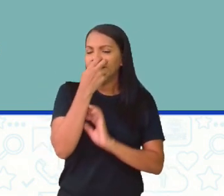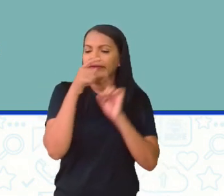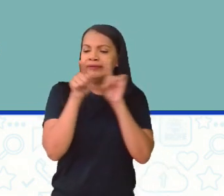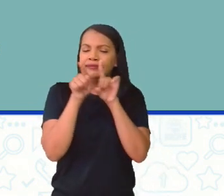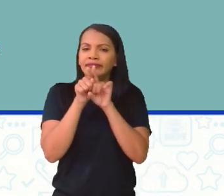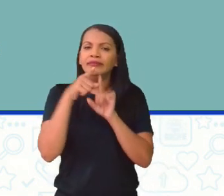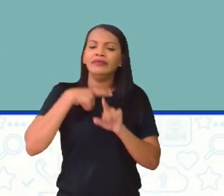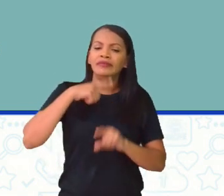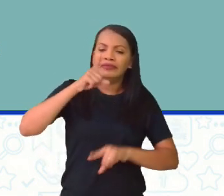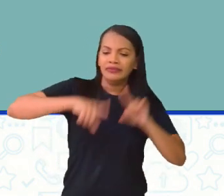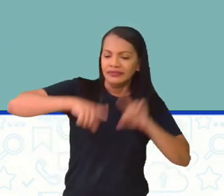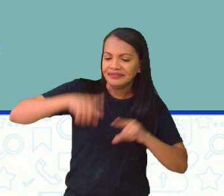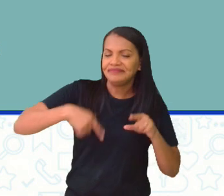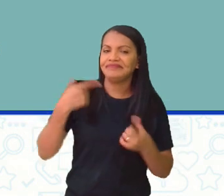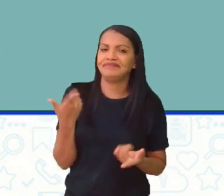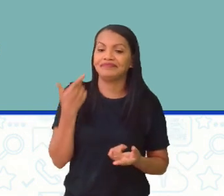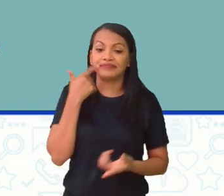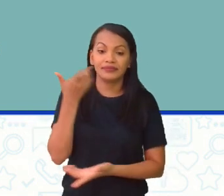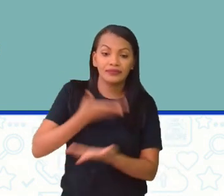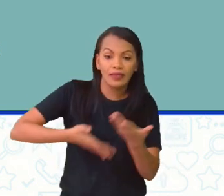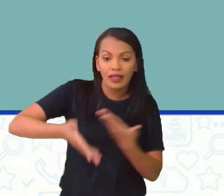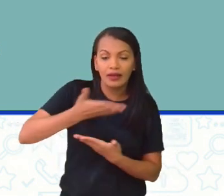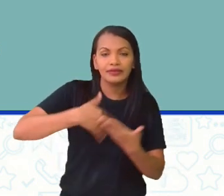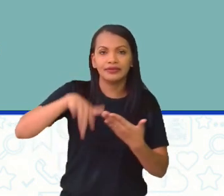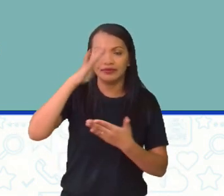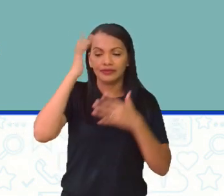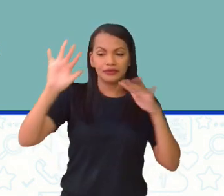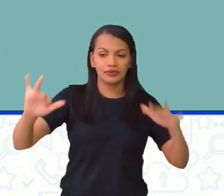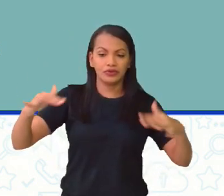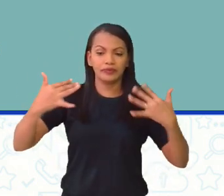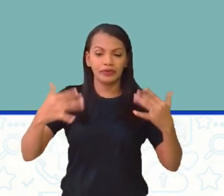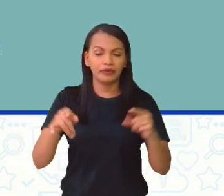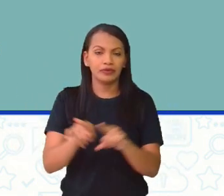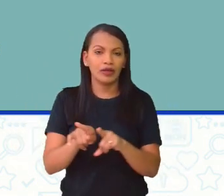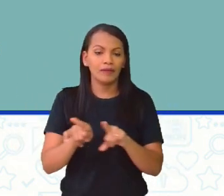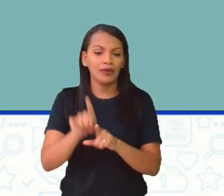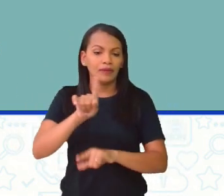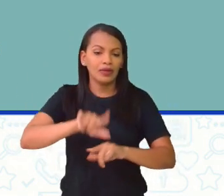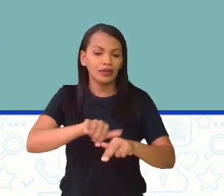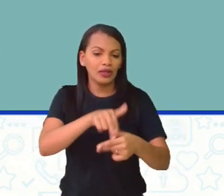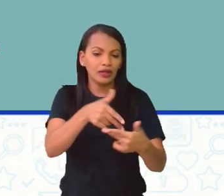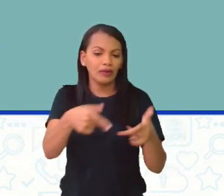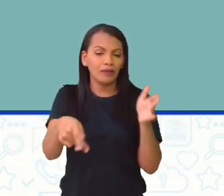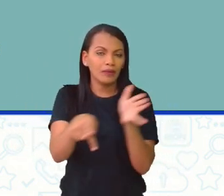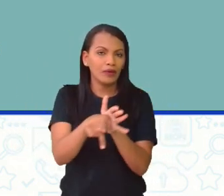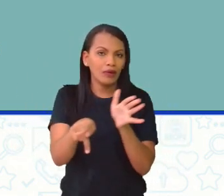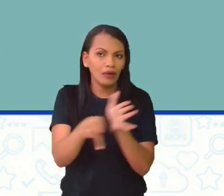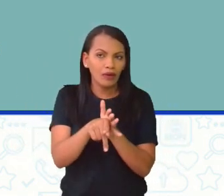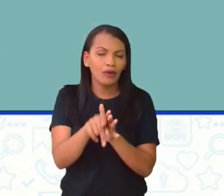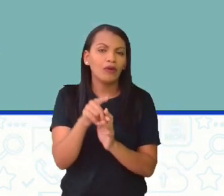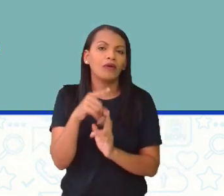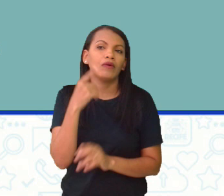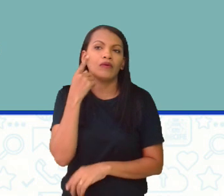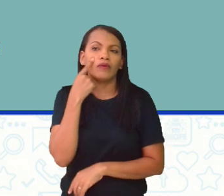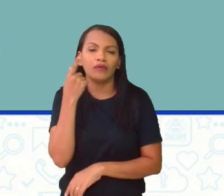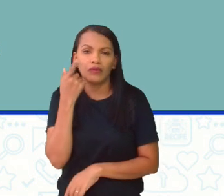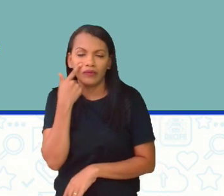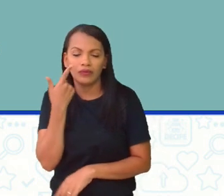entonação, interação ativa com o público, material apropriado, como data